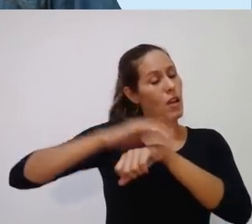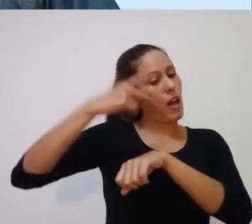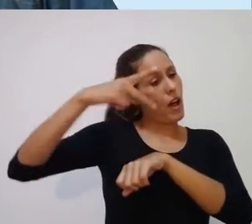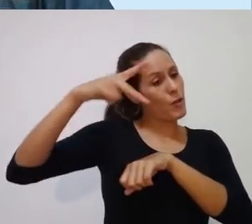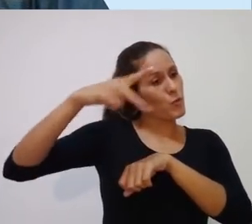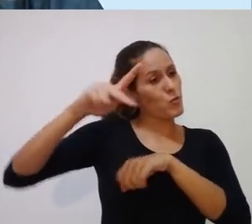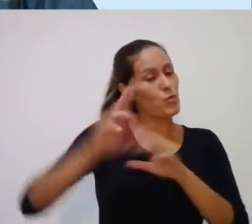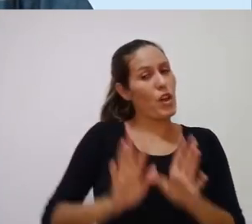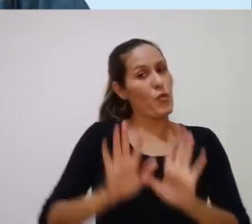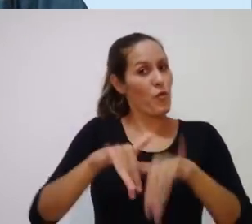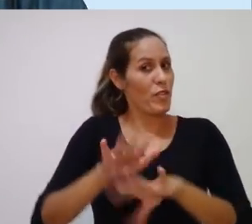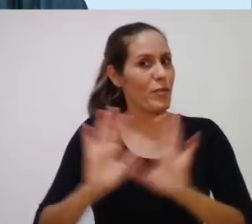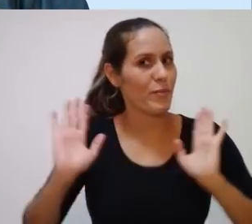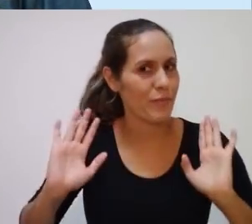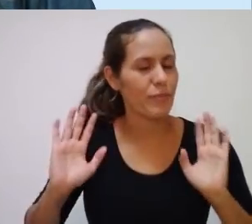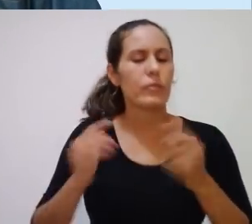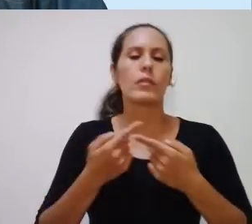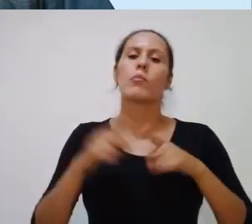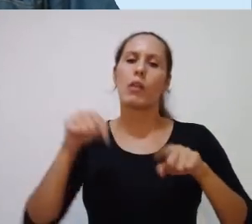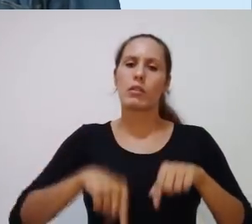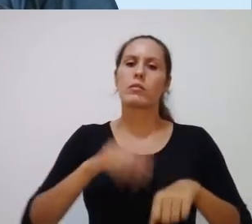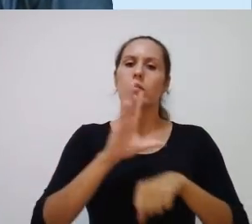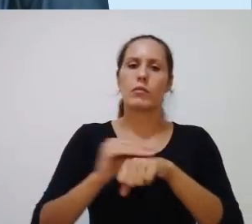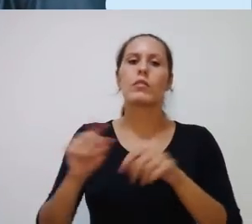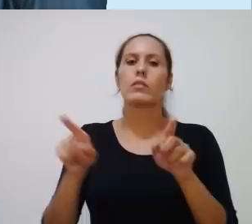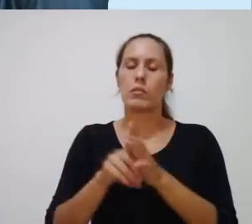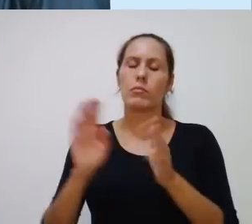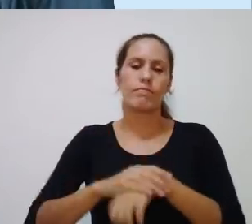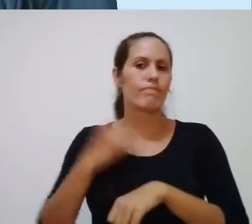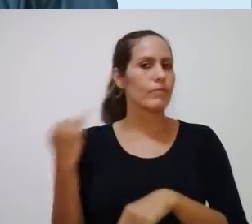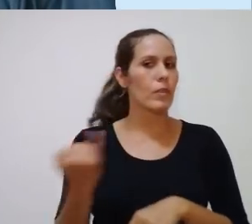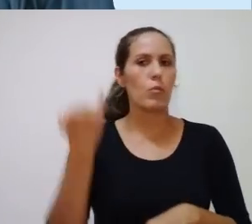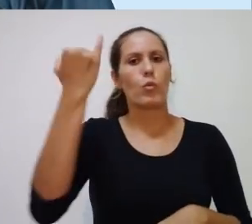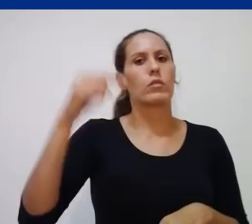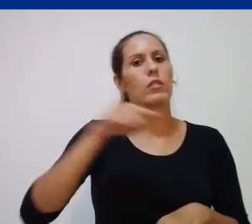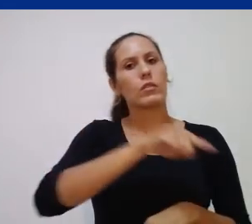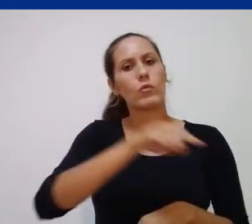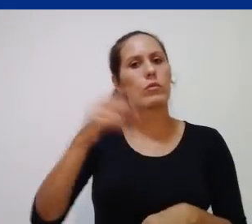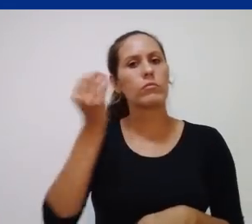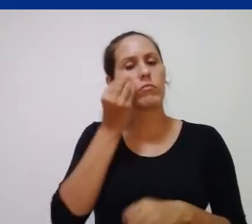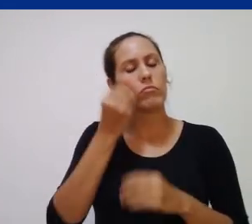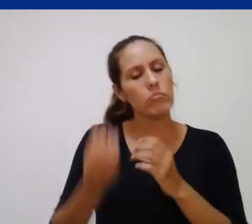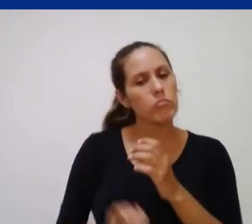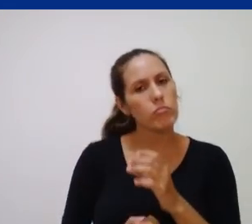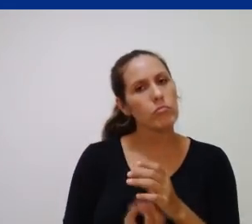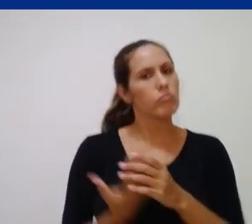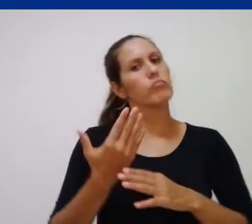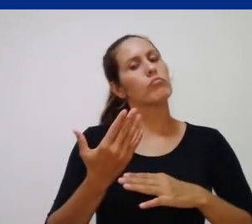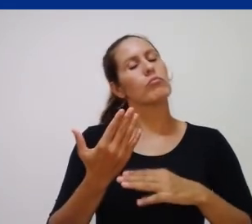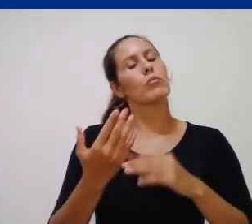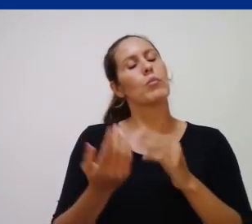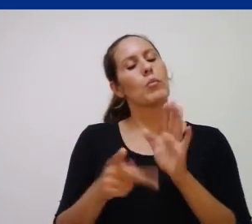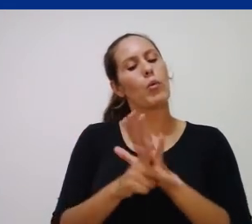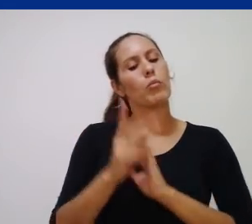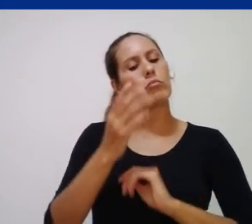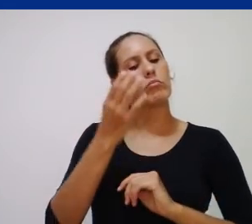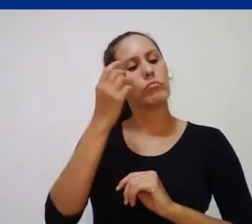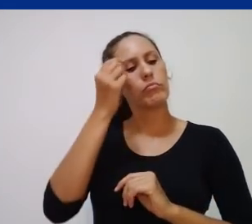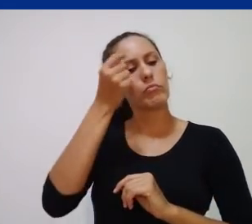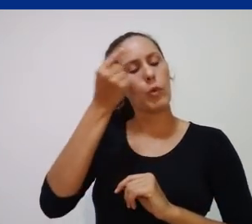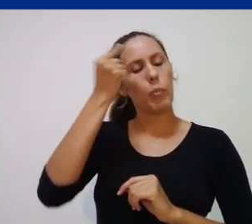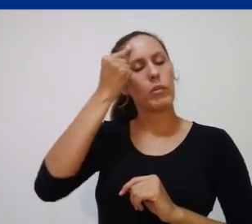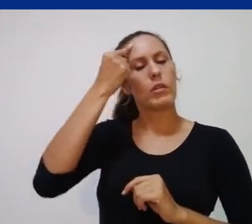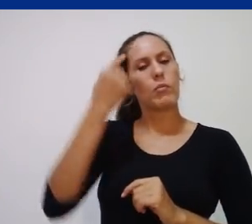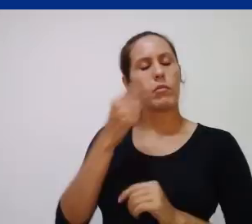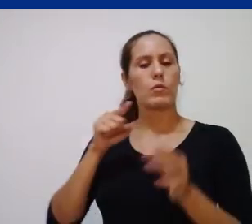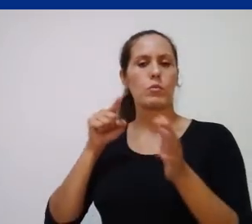essas fotografias são de muita relevância para você construir um procedimento científico. Veja, Walter, a pesquisa experimental ela